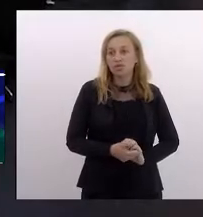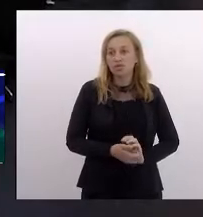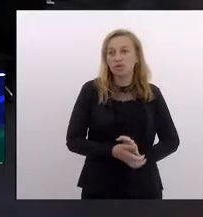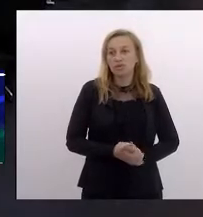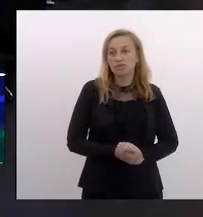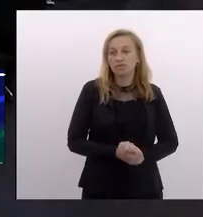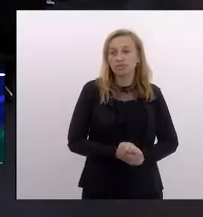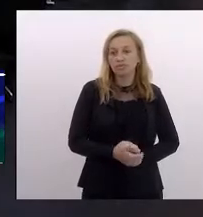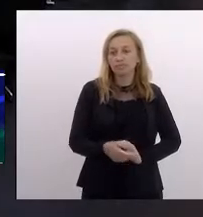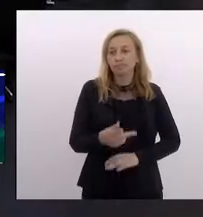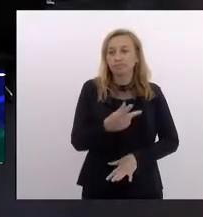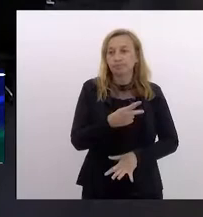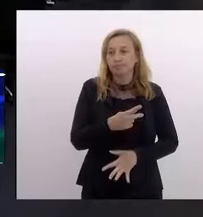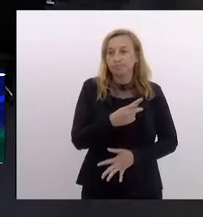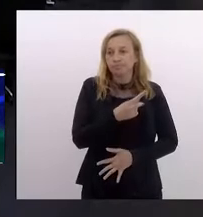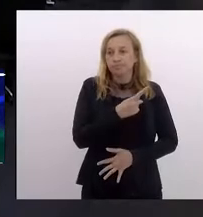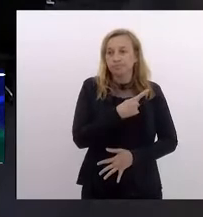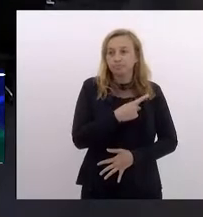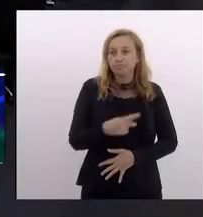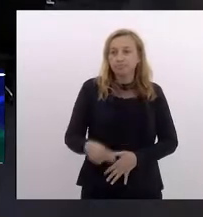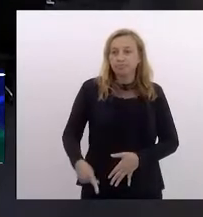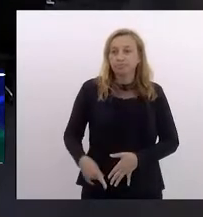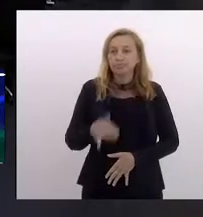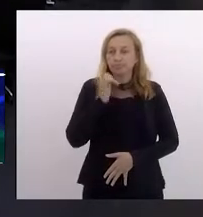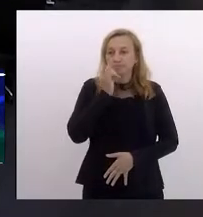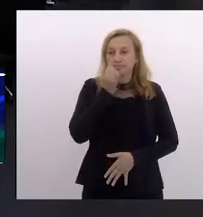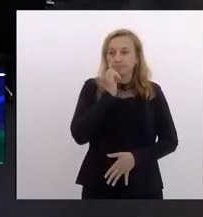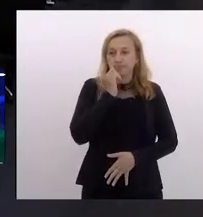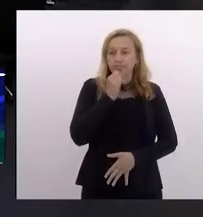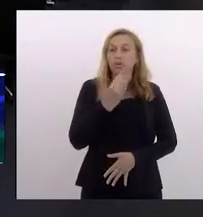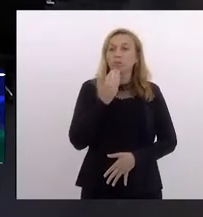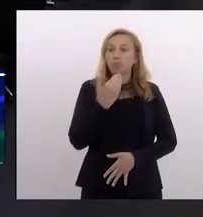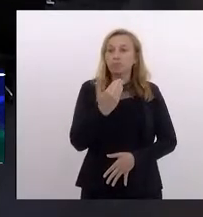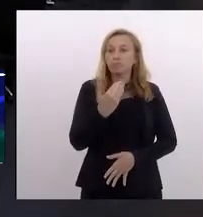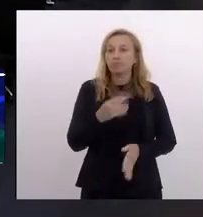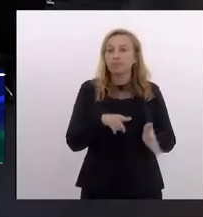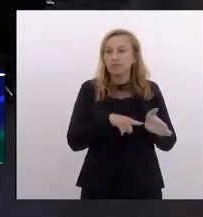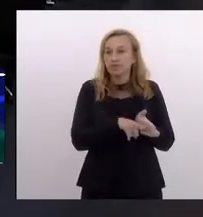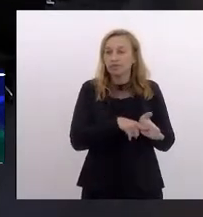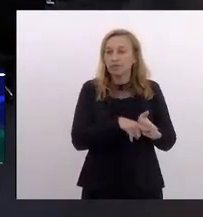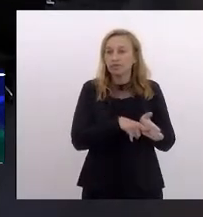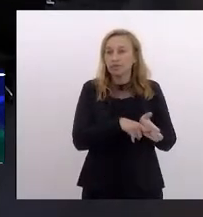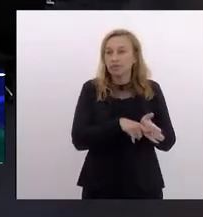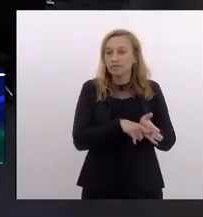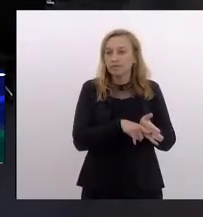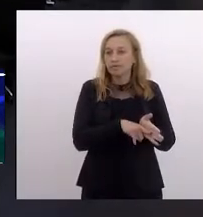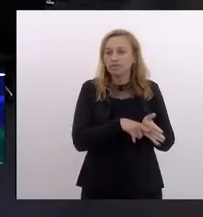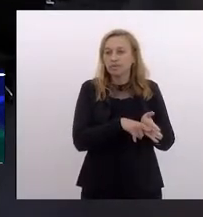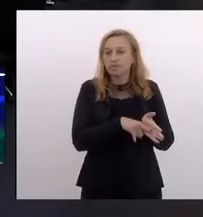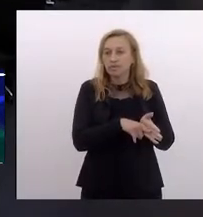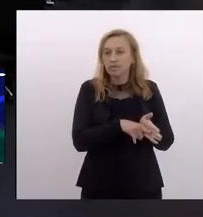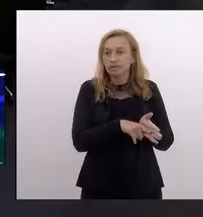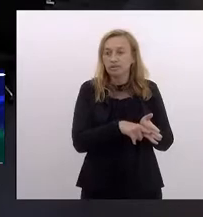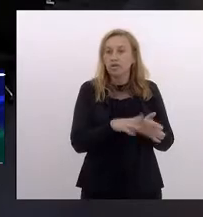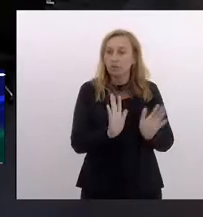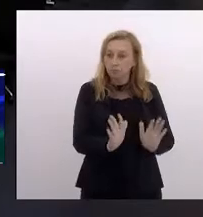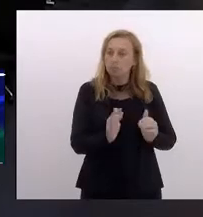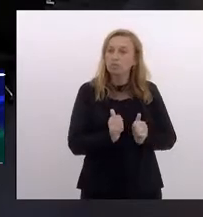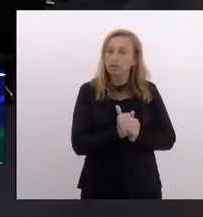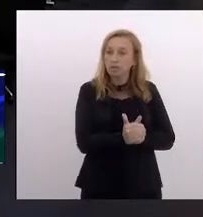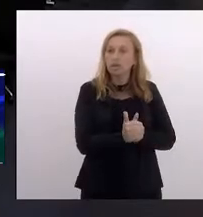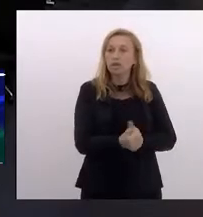presidente seu Deputado relatou insistir hashtag nós vamos pedir verificação do foro e vai atrasar atenção tá encaminhando